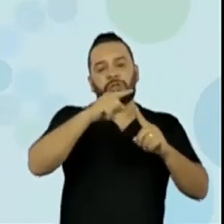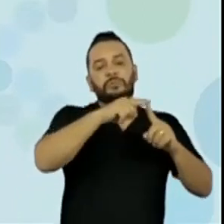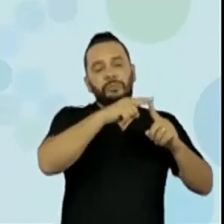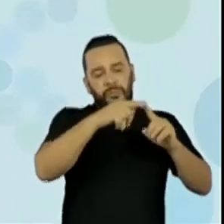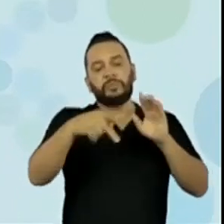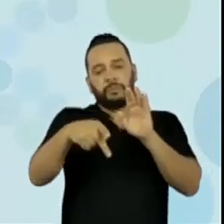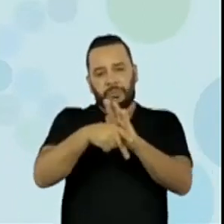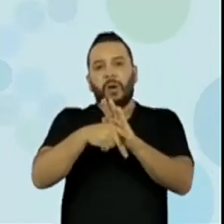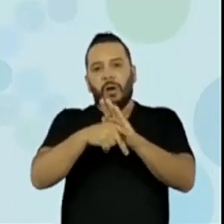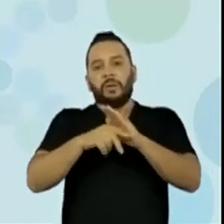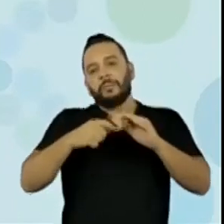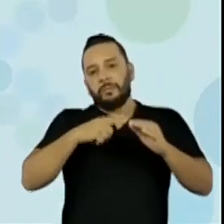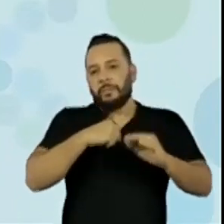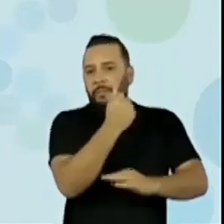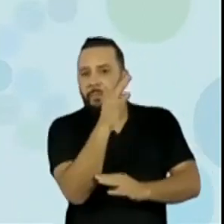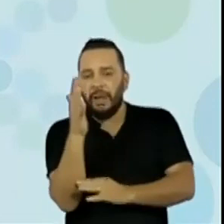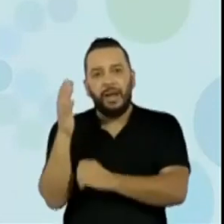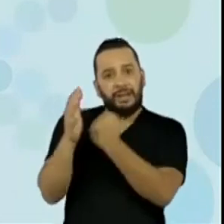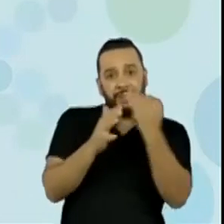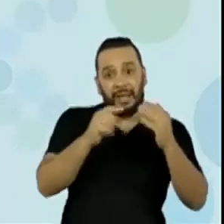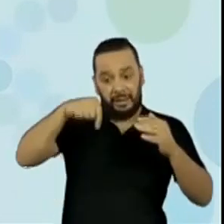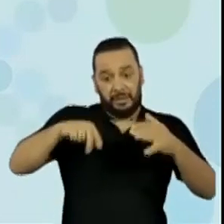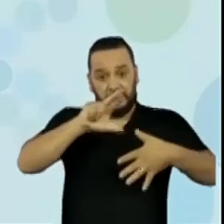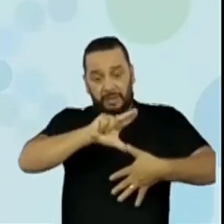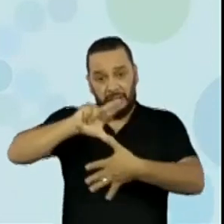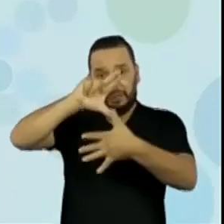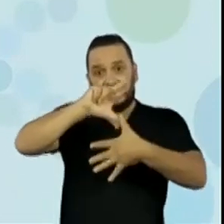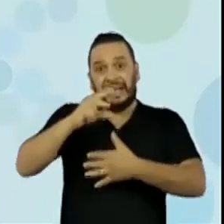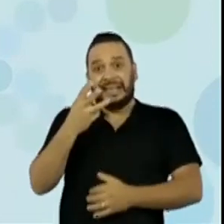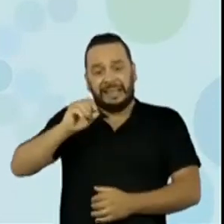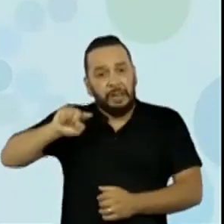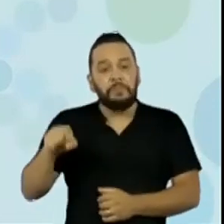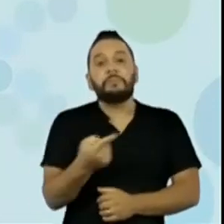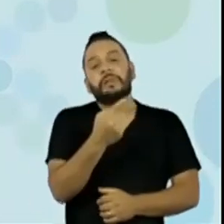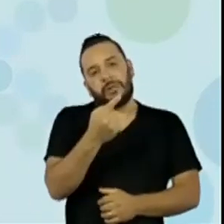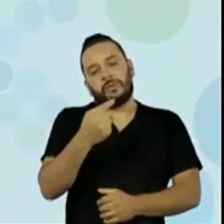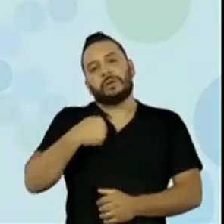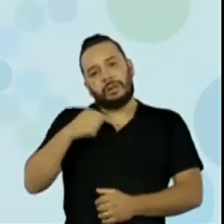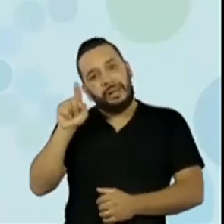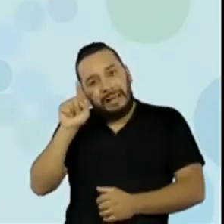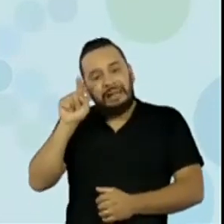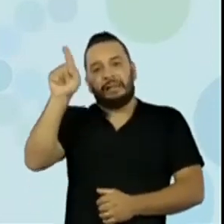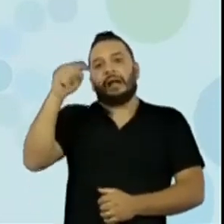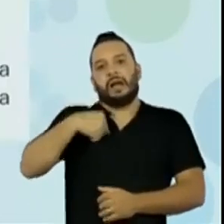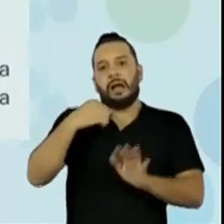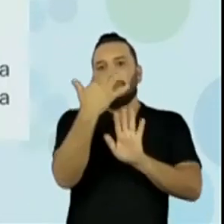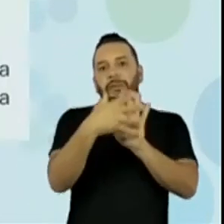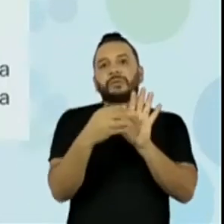de 30 mil se concentram na Amazônia, onde o desmatamento atinge taxas alarmantes.